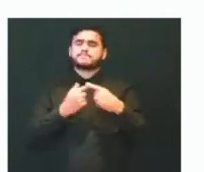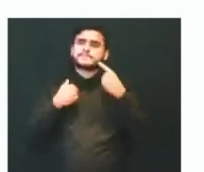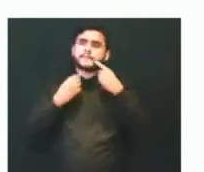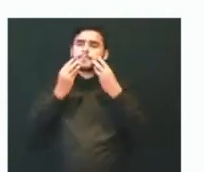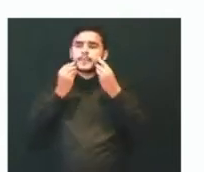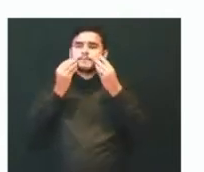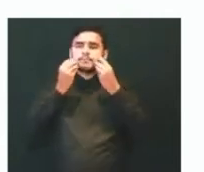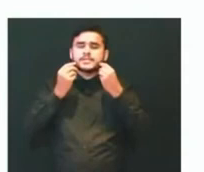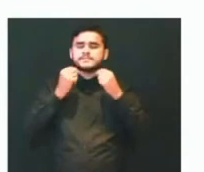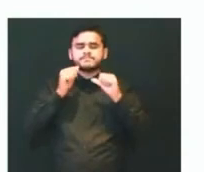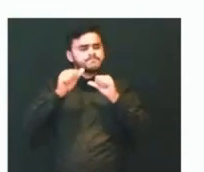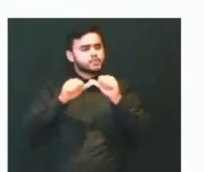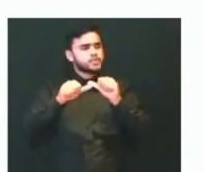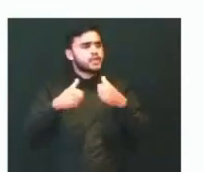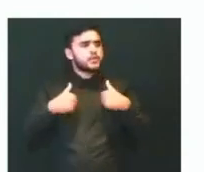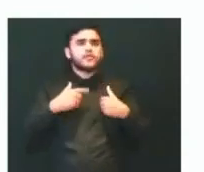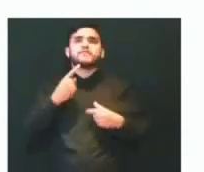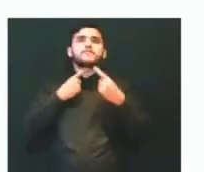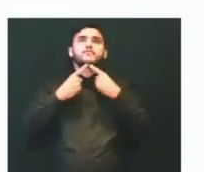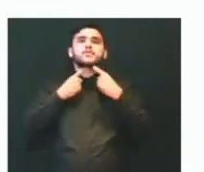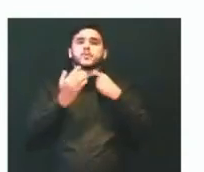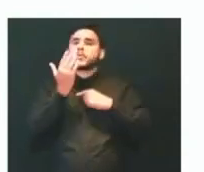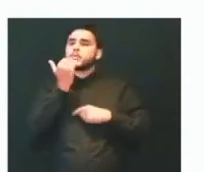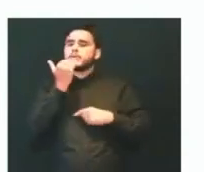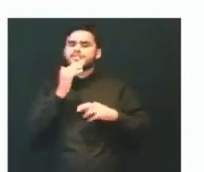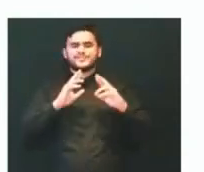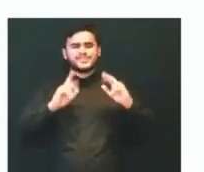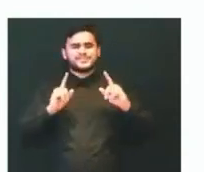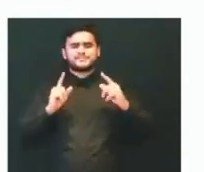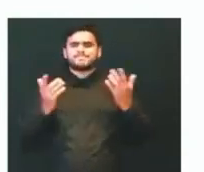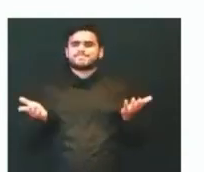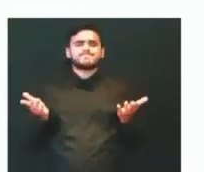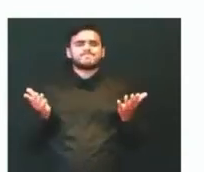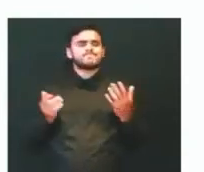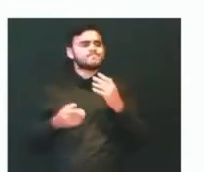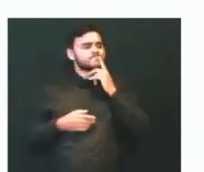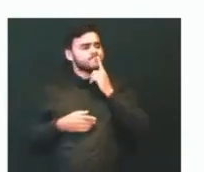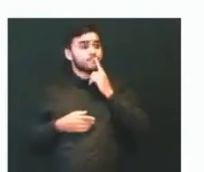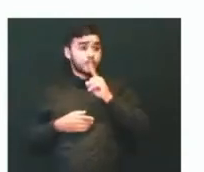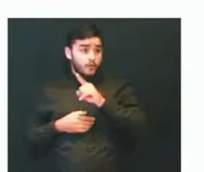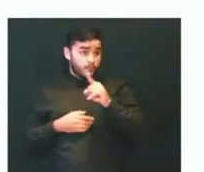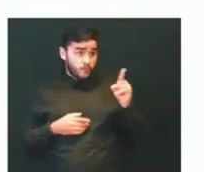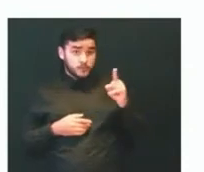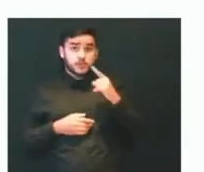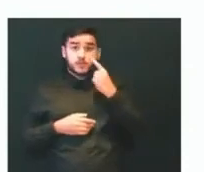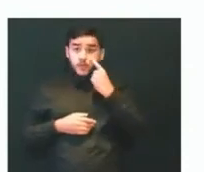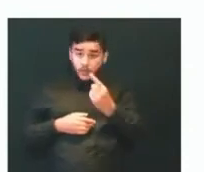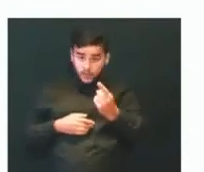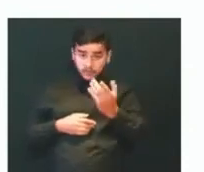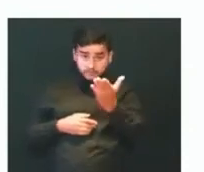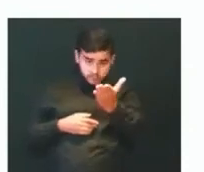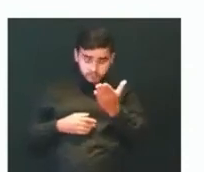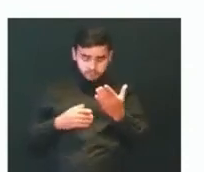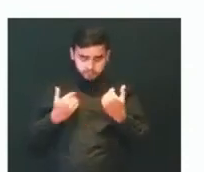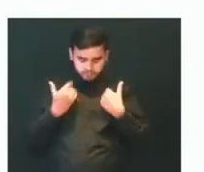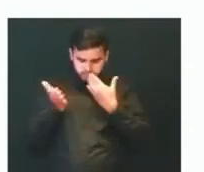apetite. Quero sempre chamar a atenção para quem é cuidador, olhar para si e para o outro. Muitas